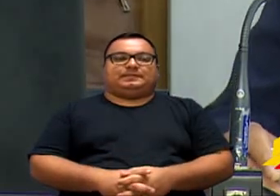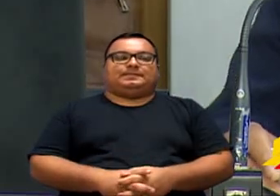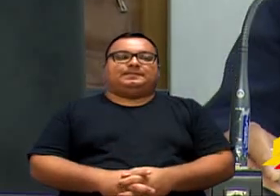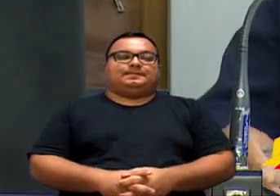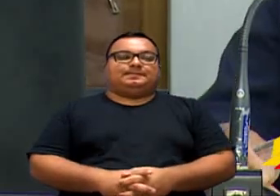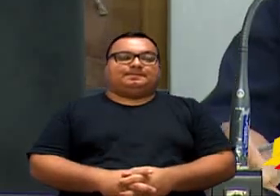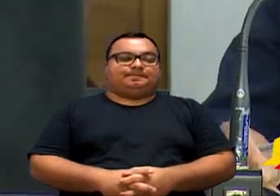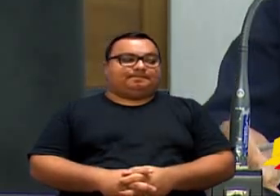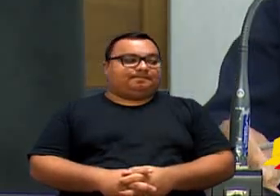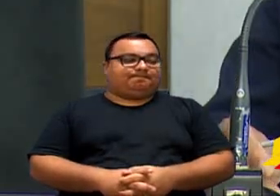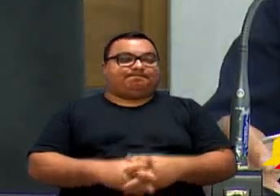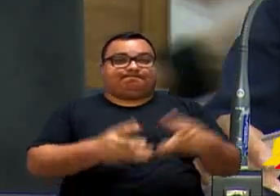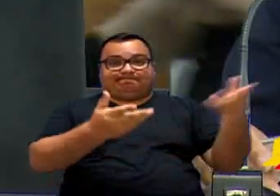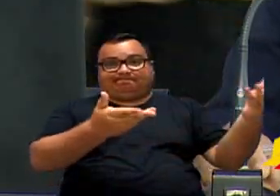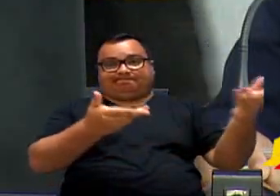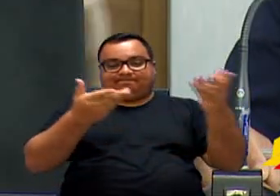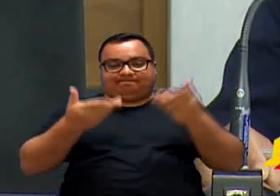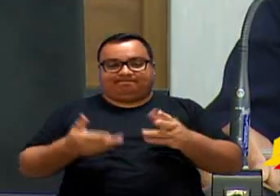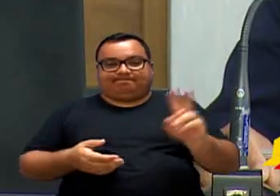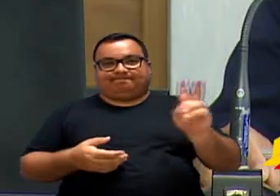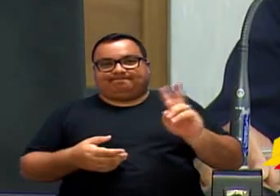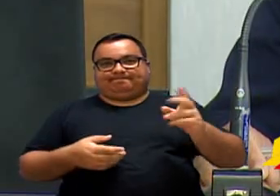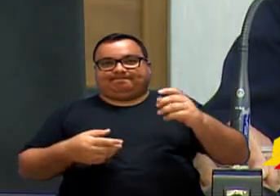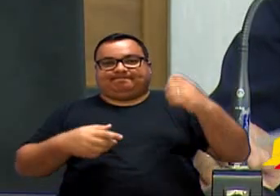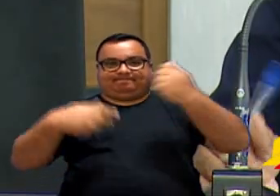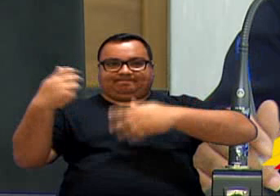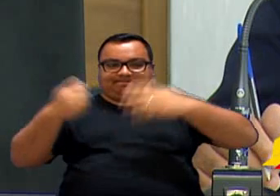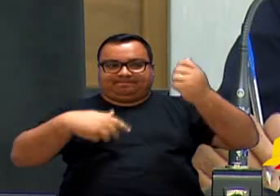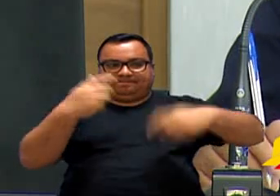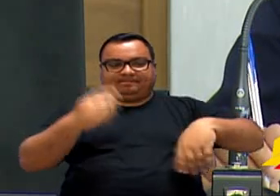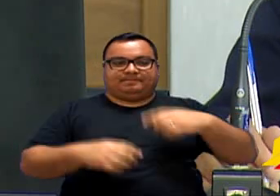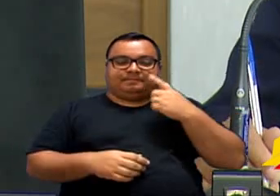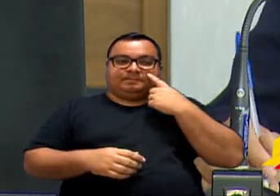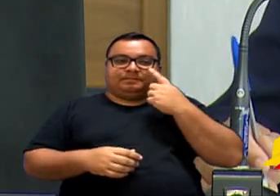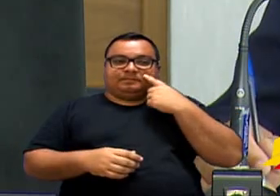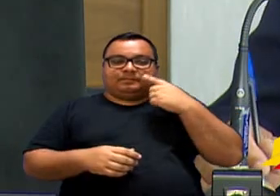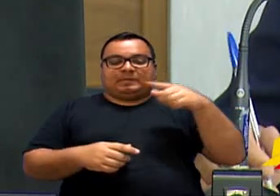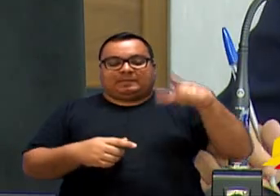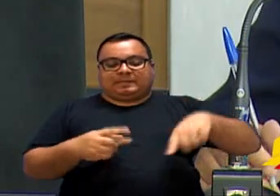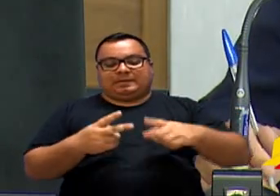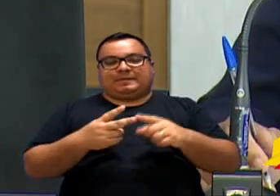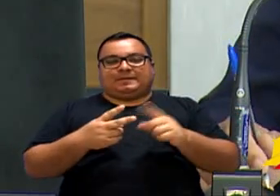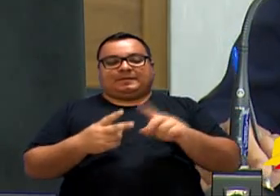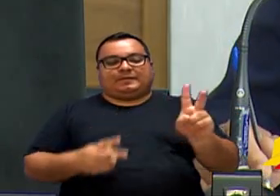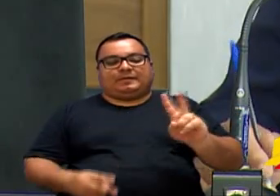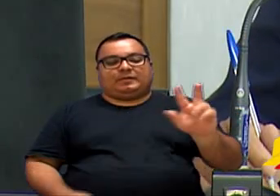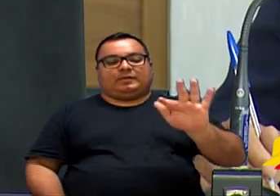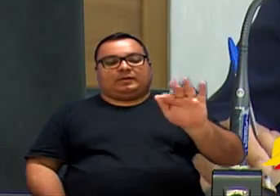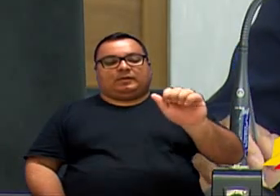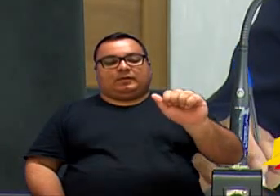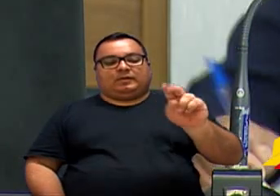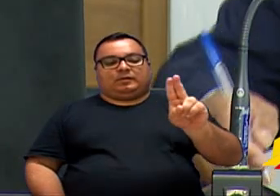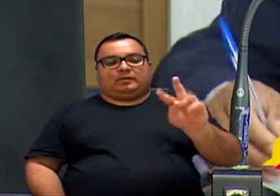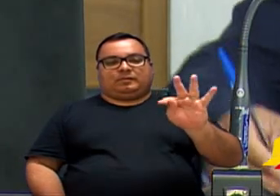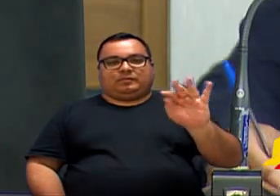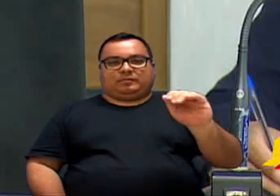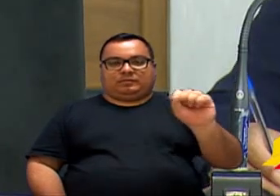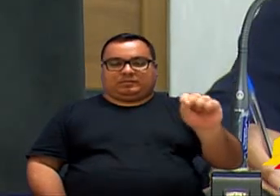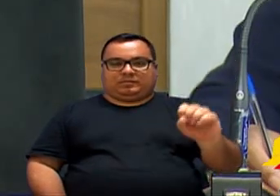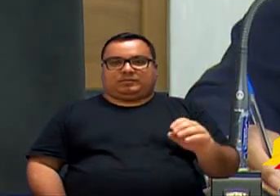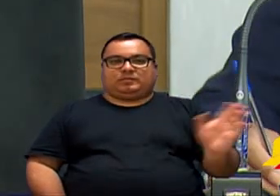Pode. Eu gostaria de convidar o vereador Fausto para que possa, de acordo com a resolução